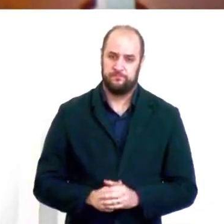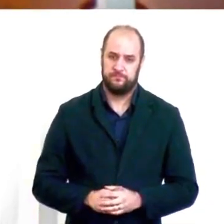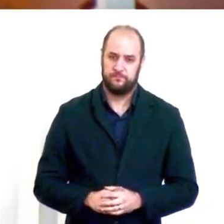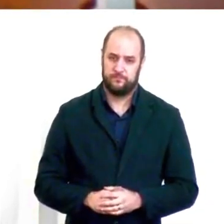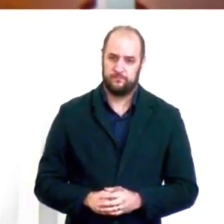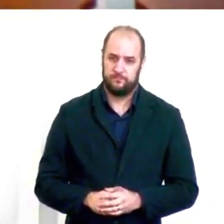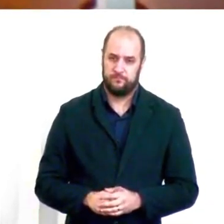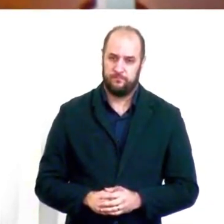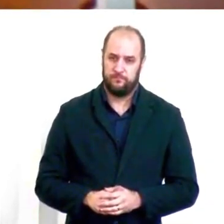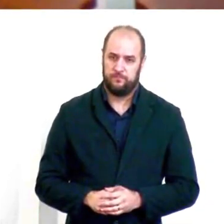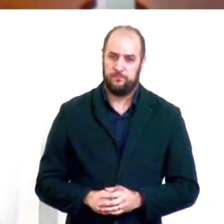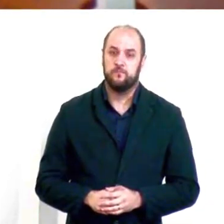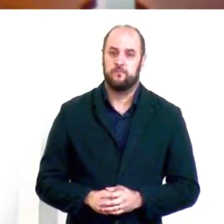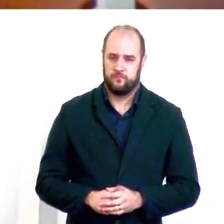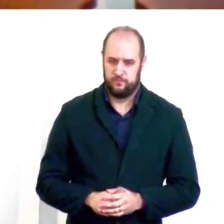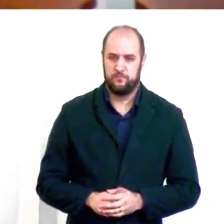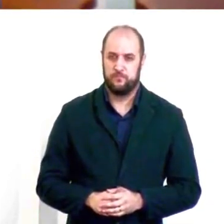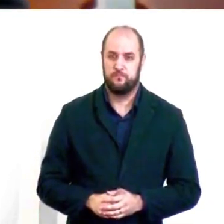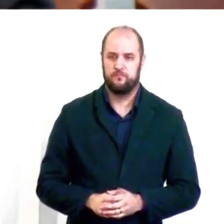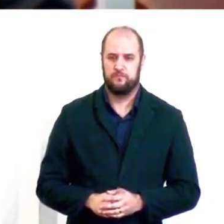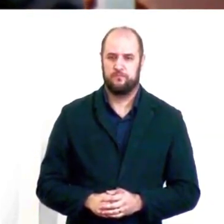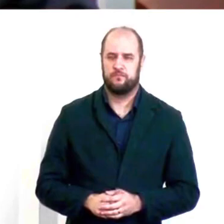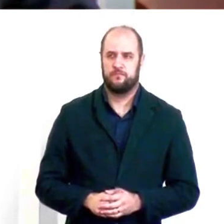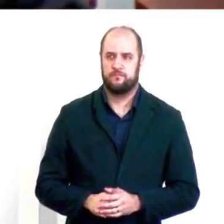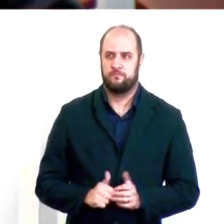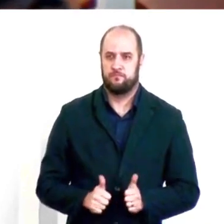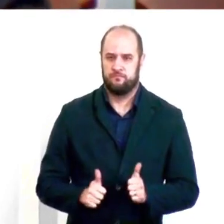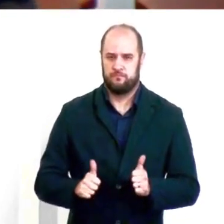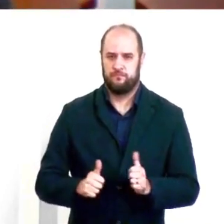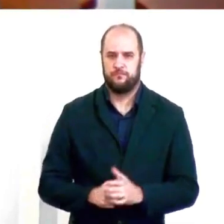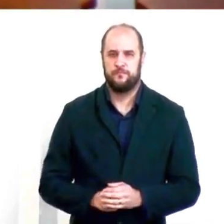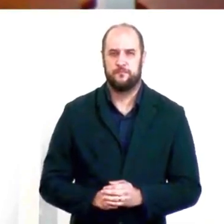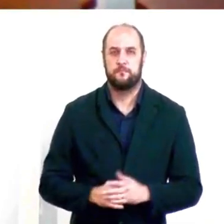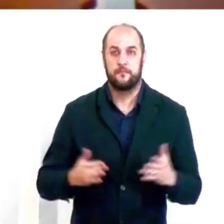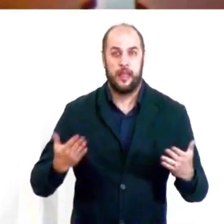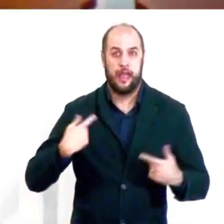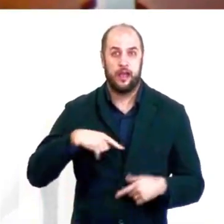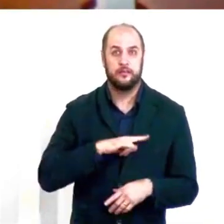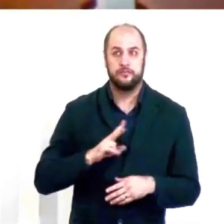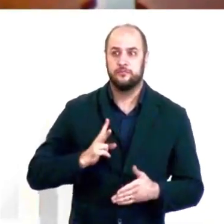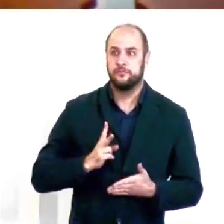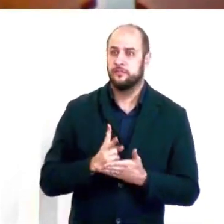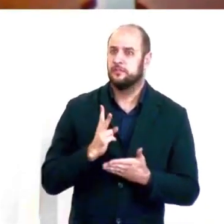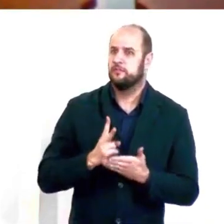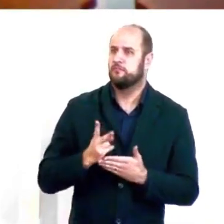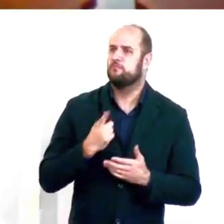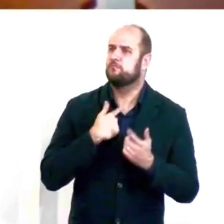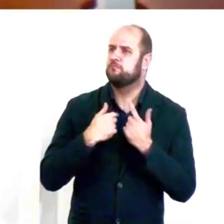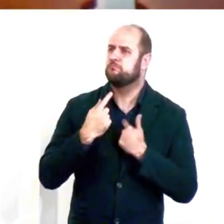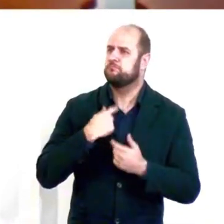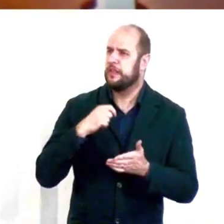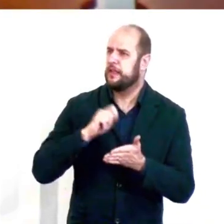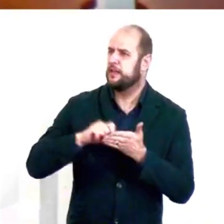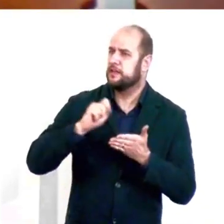vocês já perceberam que o tempo todo nós estamos tentando escrever uma história?